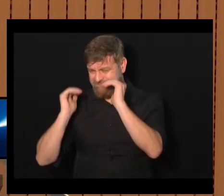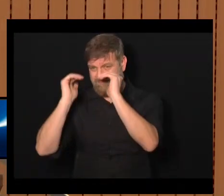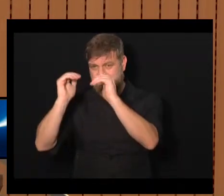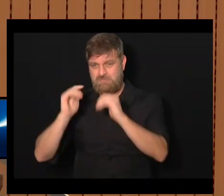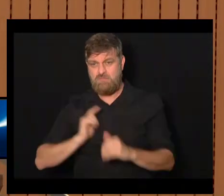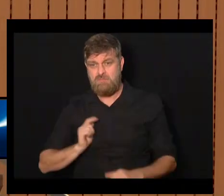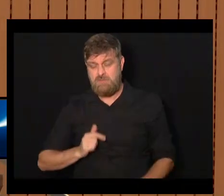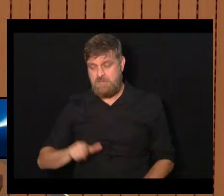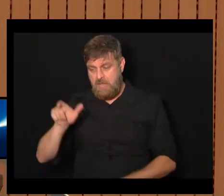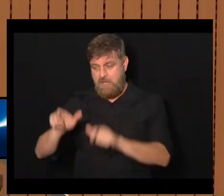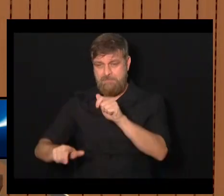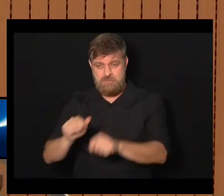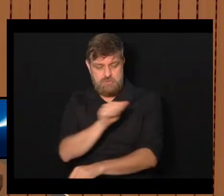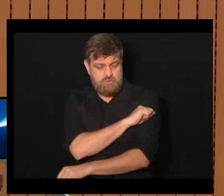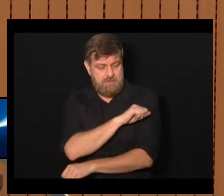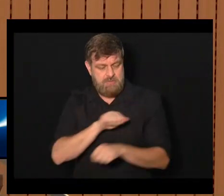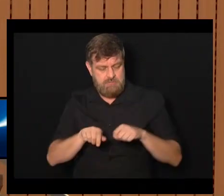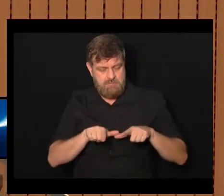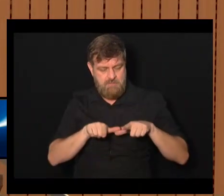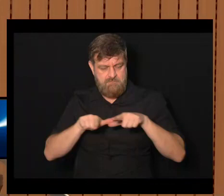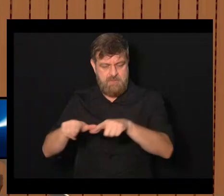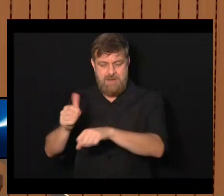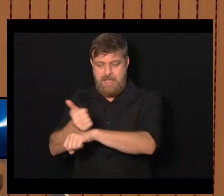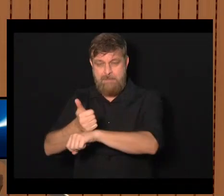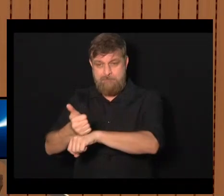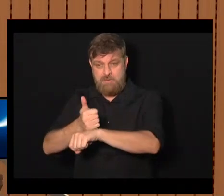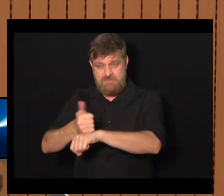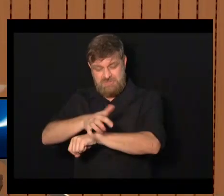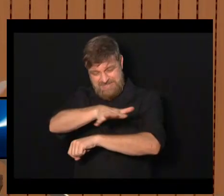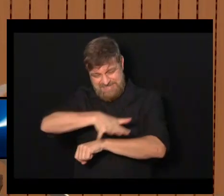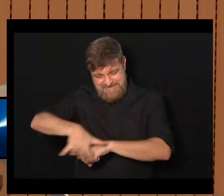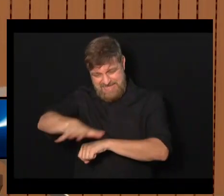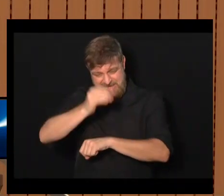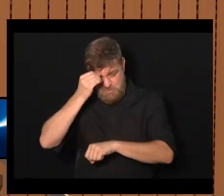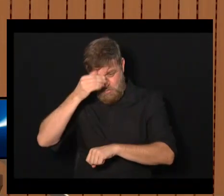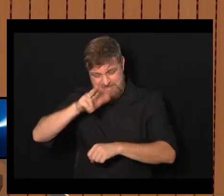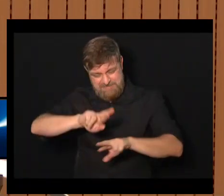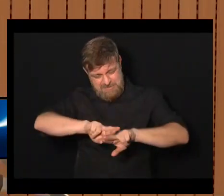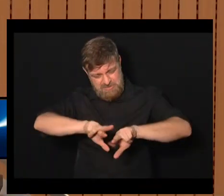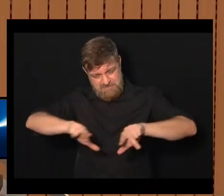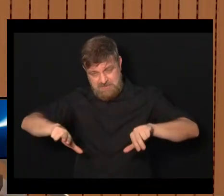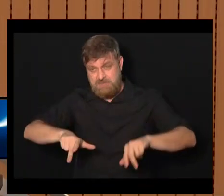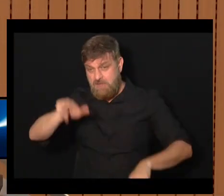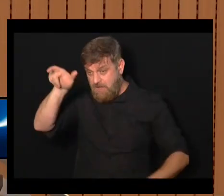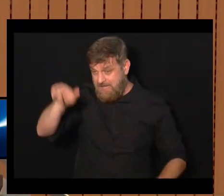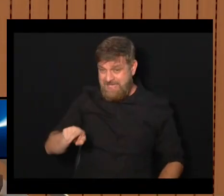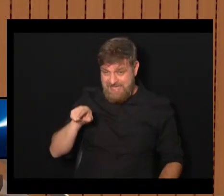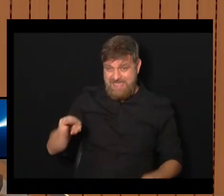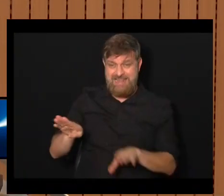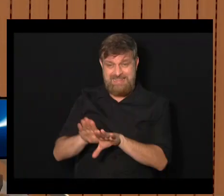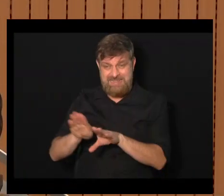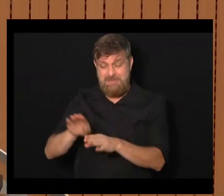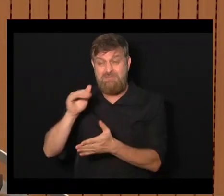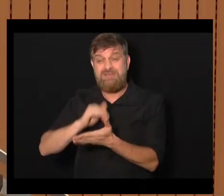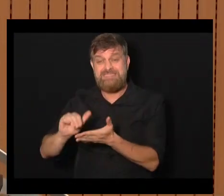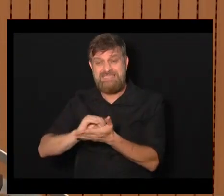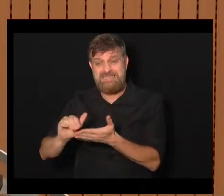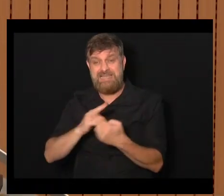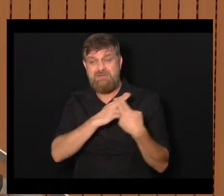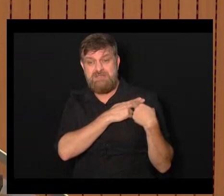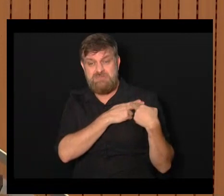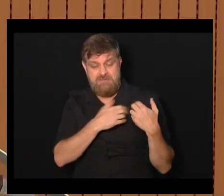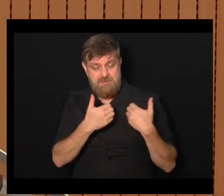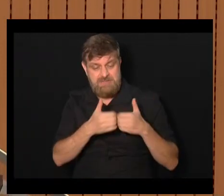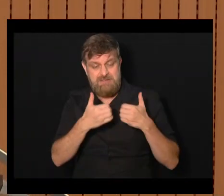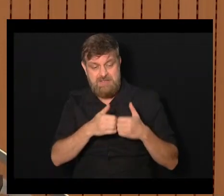na formação de profissionais nas diversas áreas. Trevisan também foi secretário de Transportes e